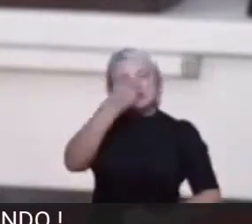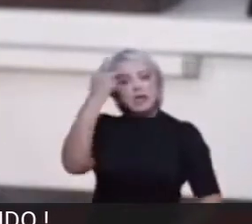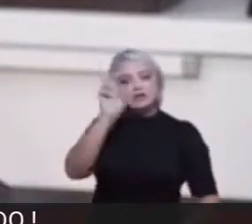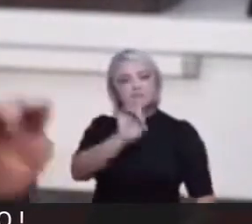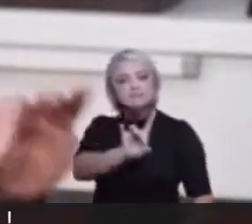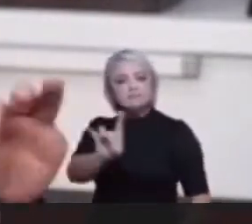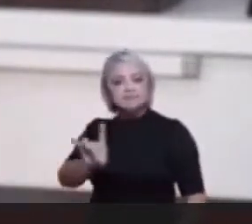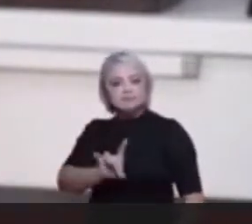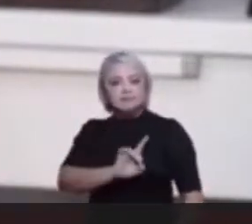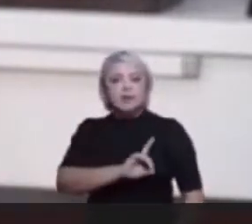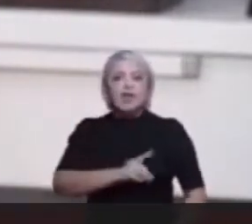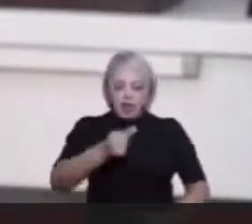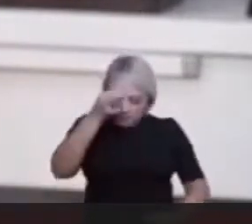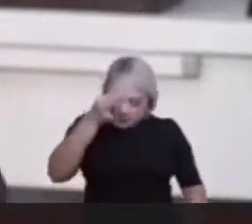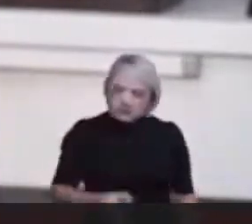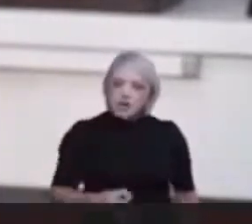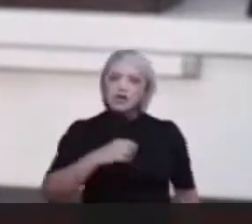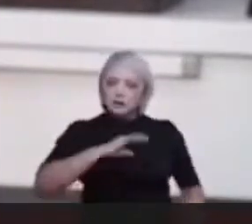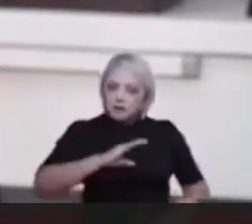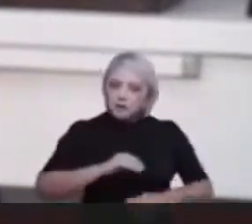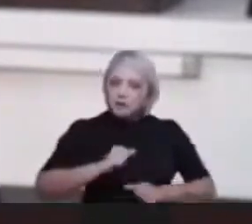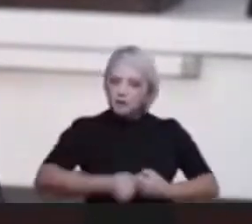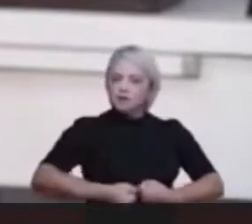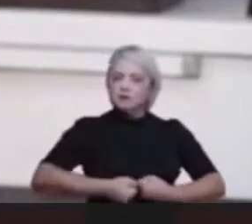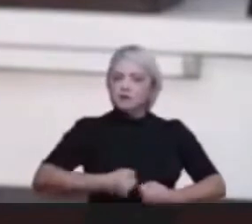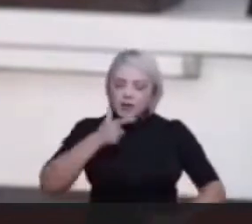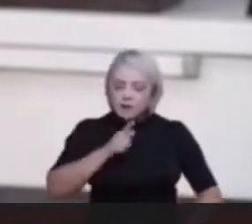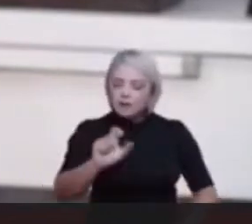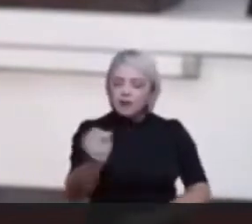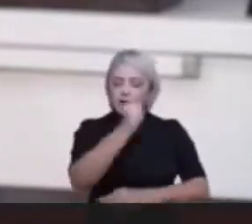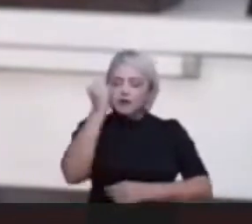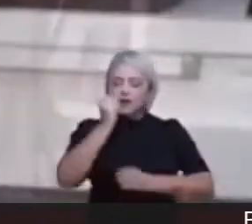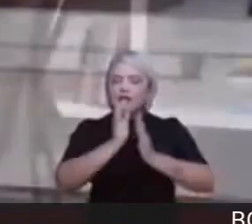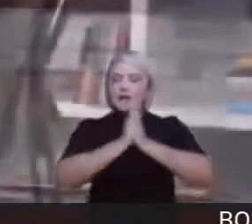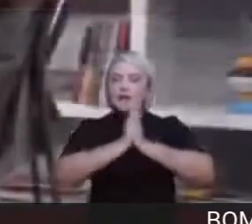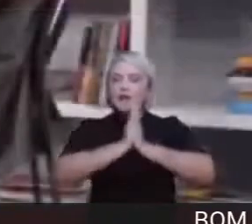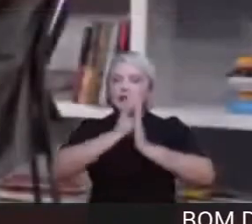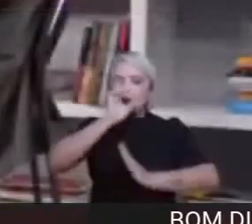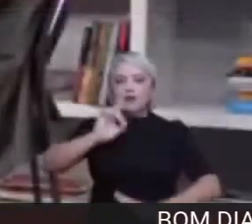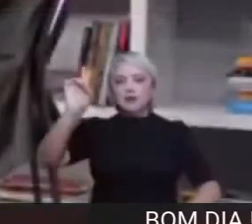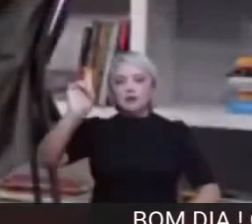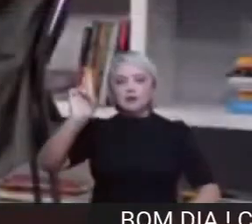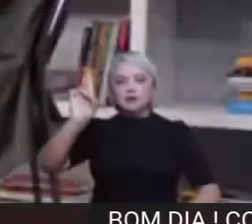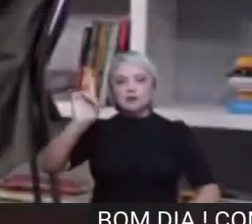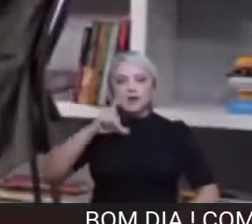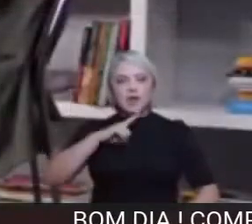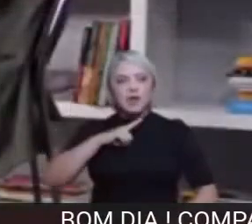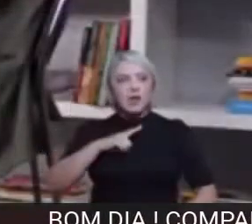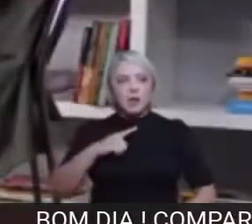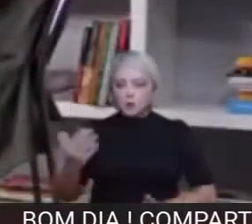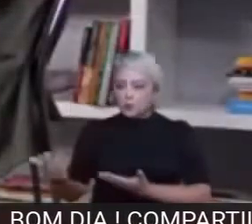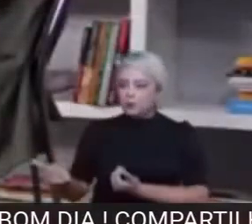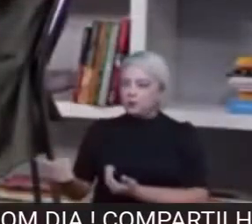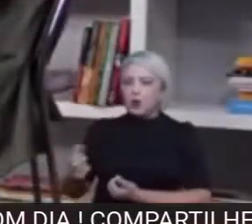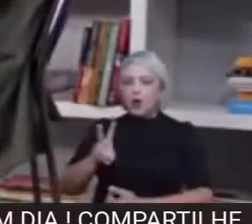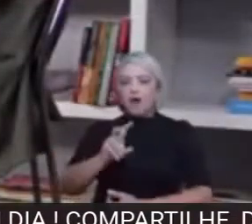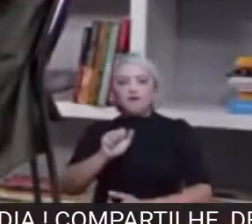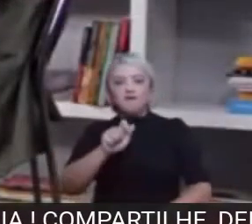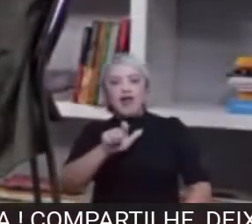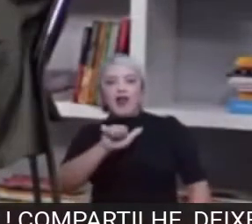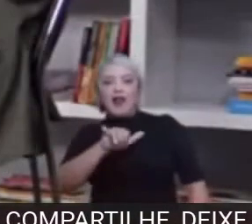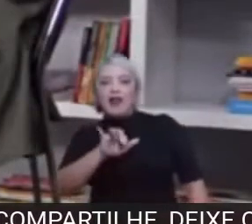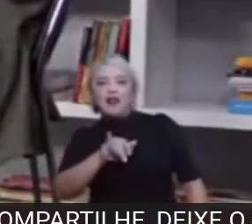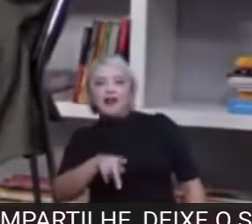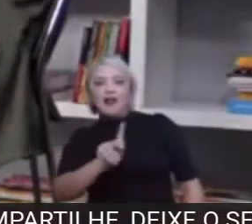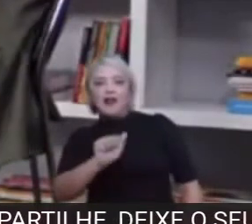ficar certo que eu vou enfrentar e eu vou ganhar. E graças a Deus eu tive uns meninos jovens, como o Valesca e o Cris, como